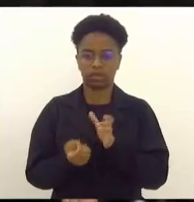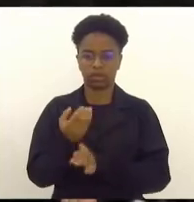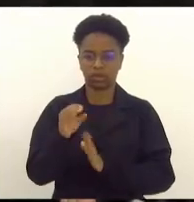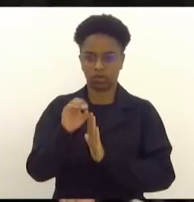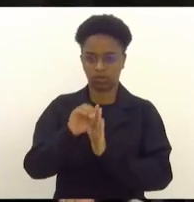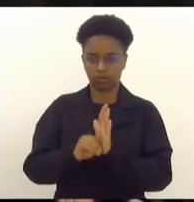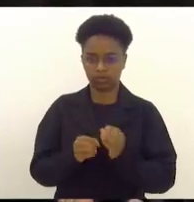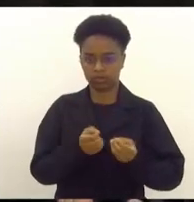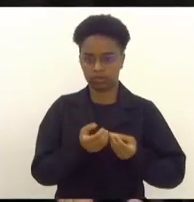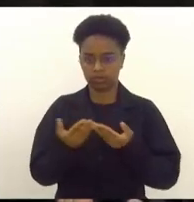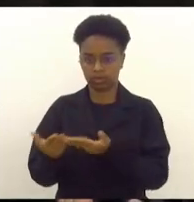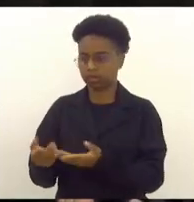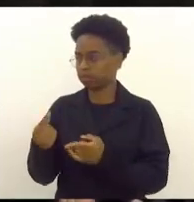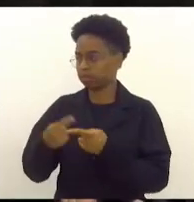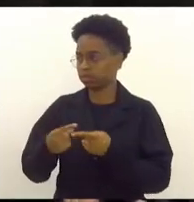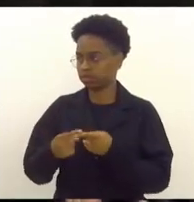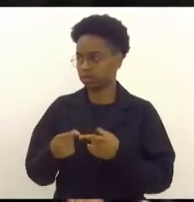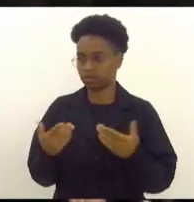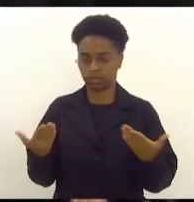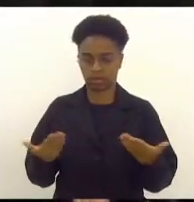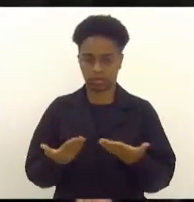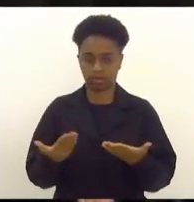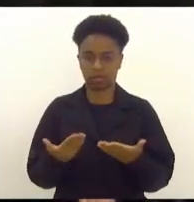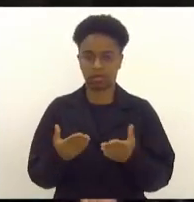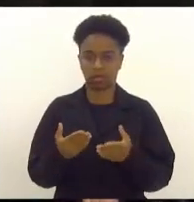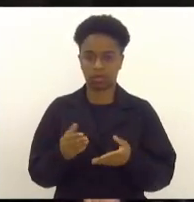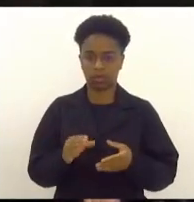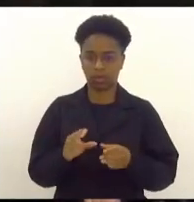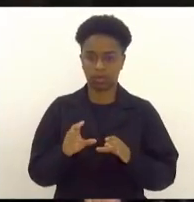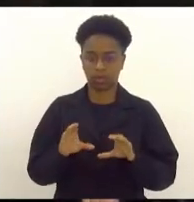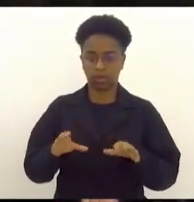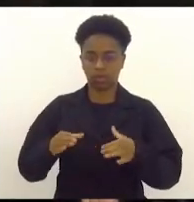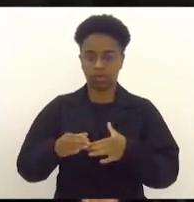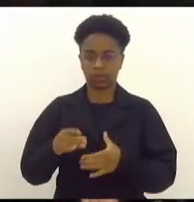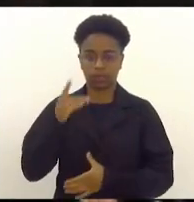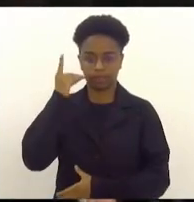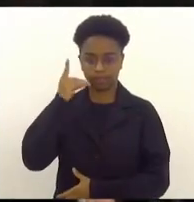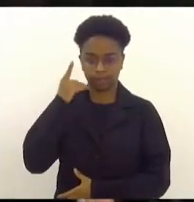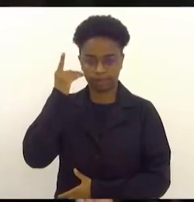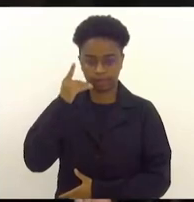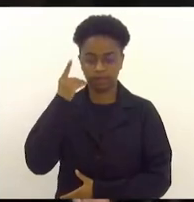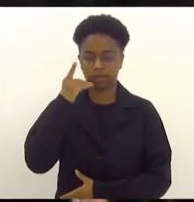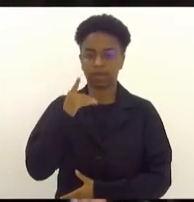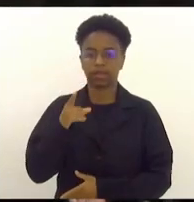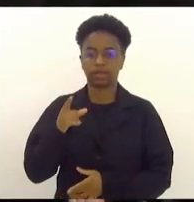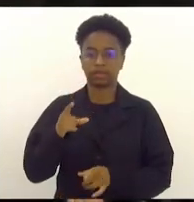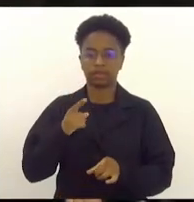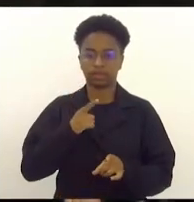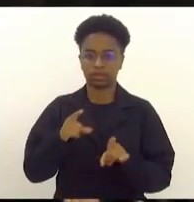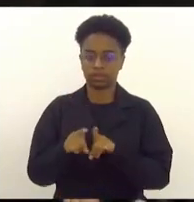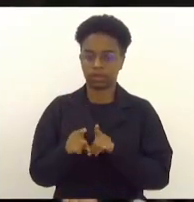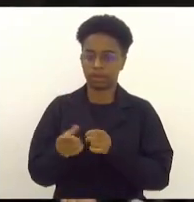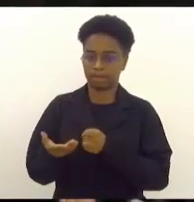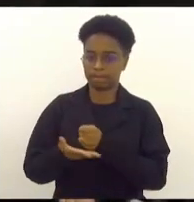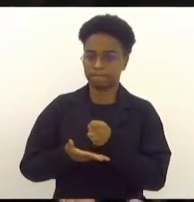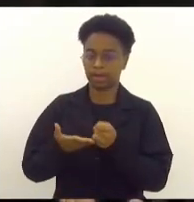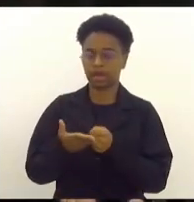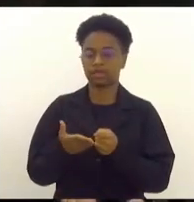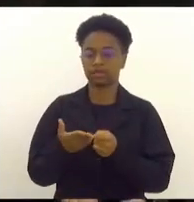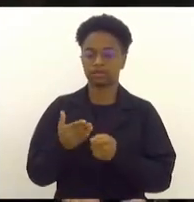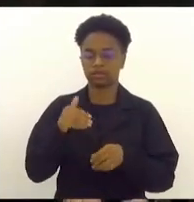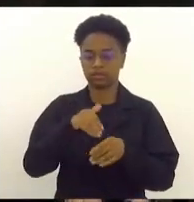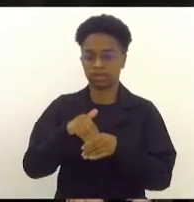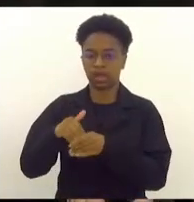porque não sou membro desta comissão mas sou deputada cuja base eleitoral é Angra dos Reis e